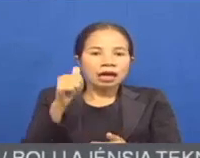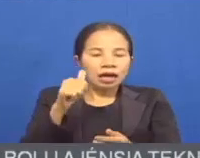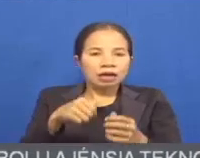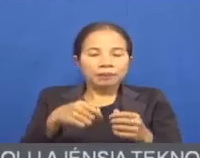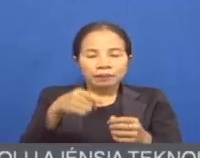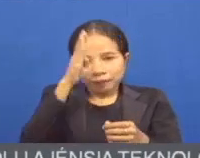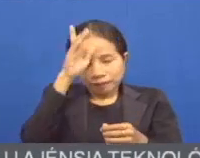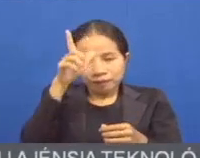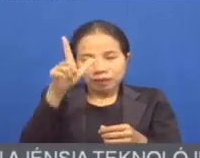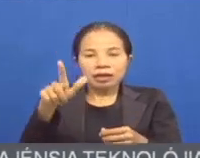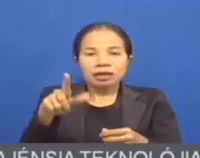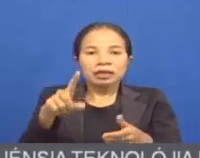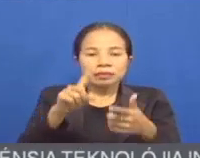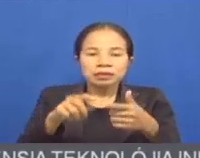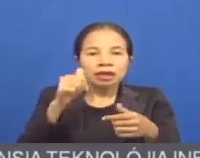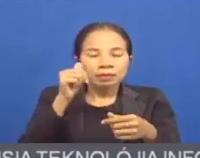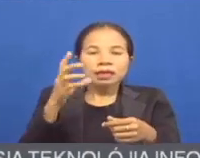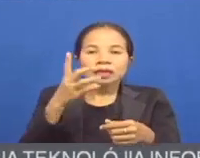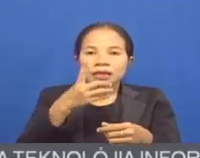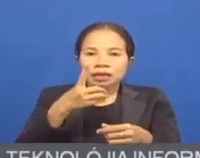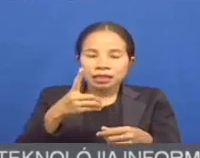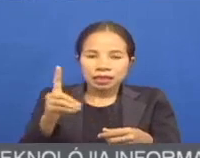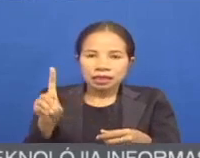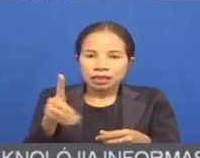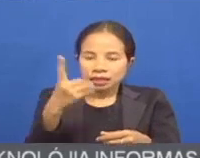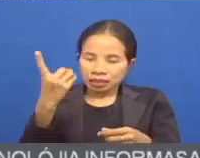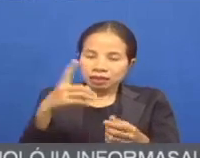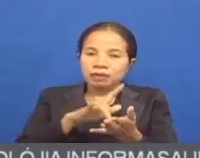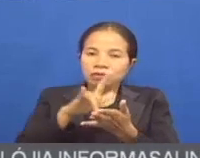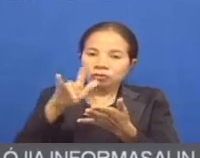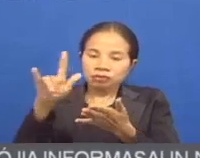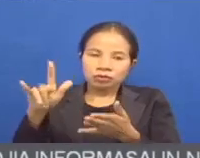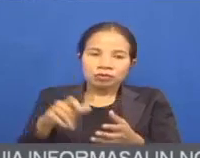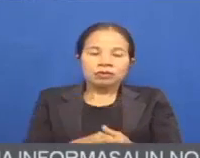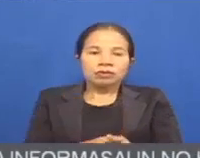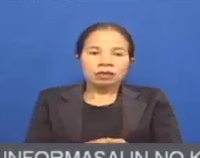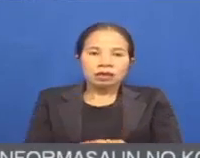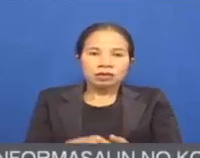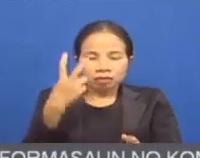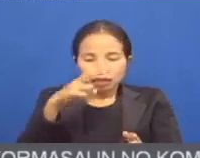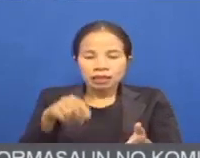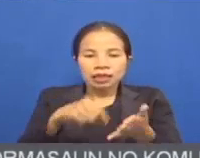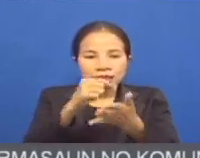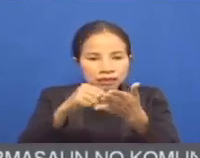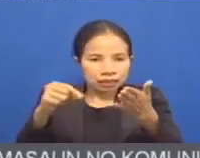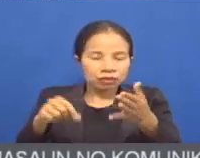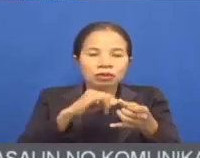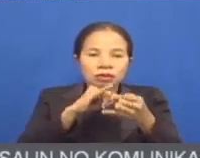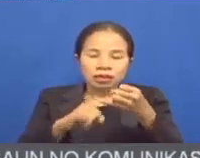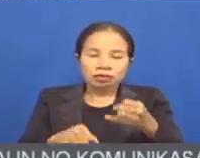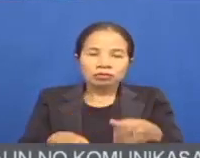Tu baharei ona aprovação final sira depois de tu bele halo assinatura e cus liu a tu ne fo vivam ba